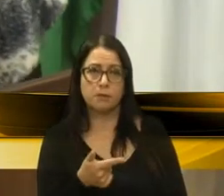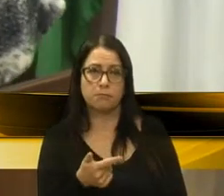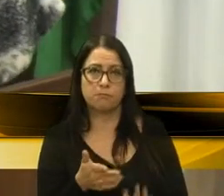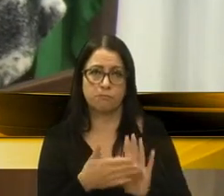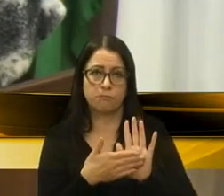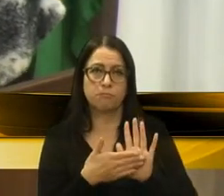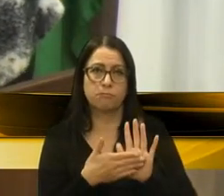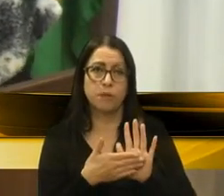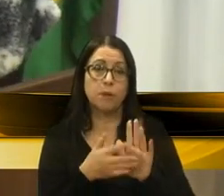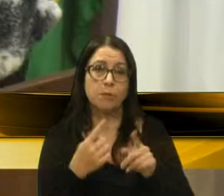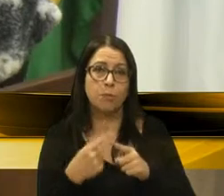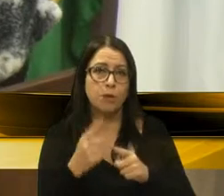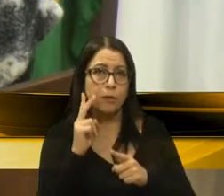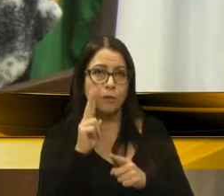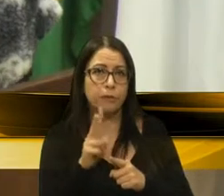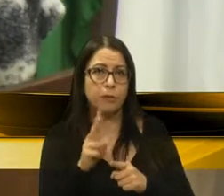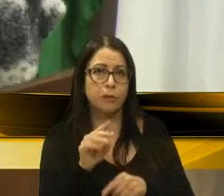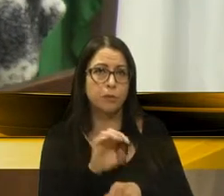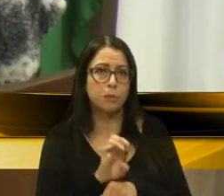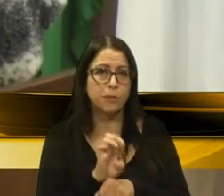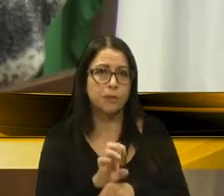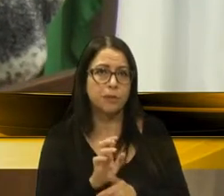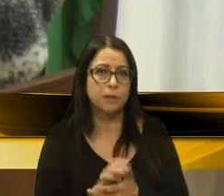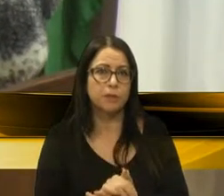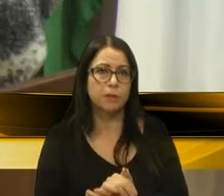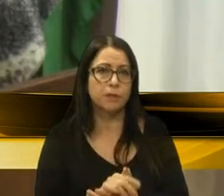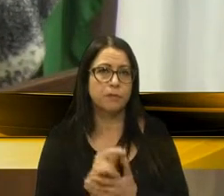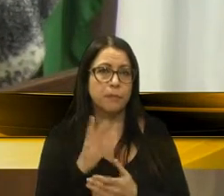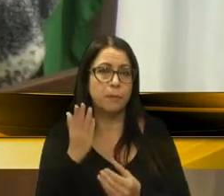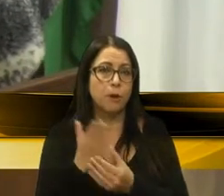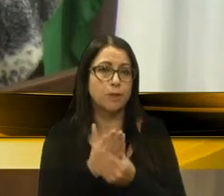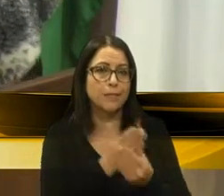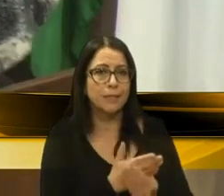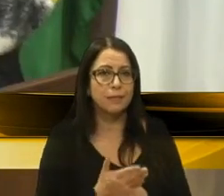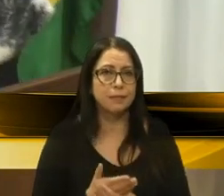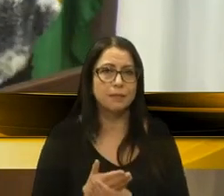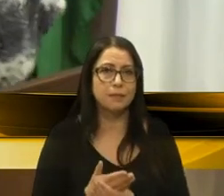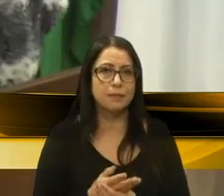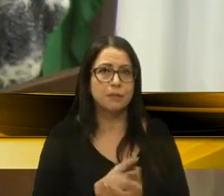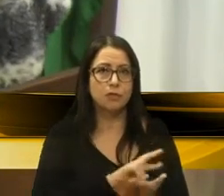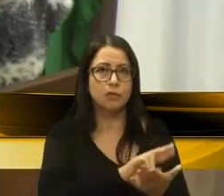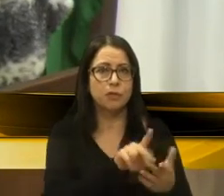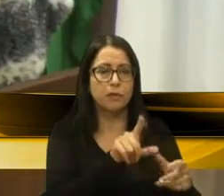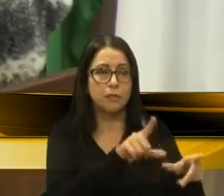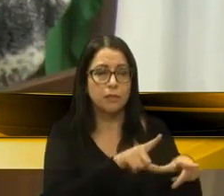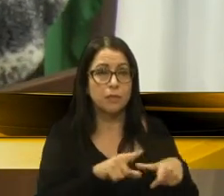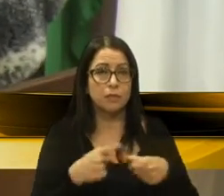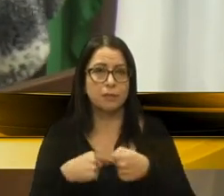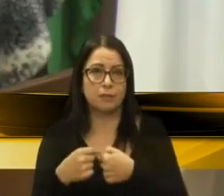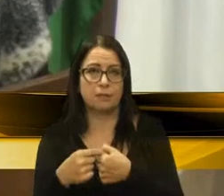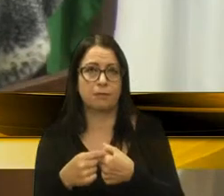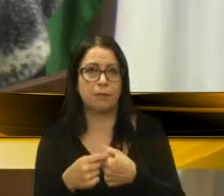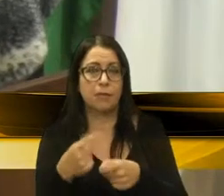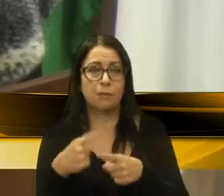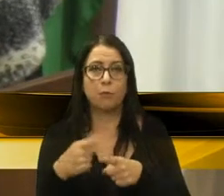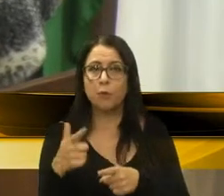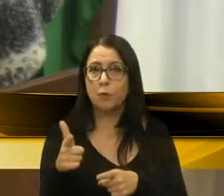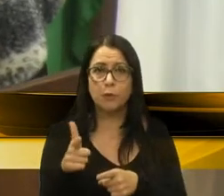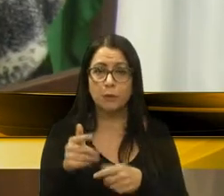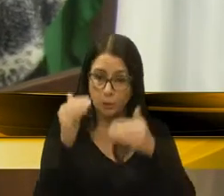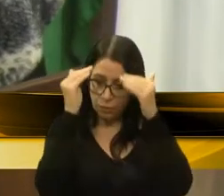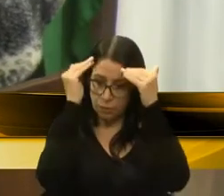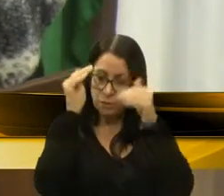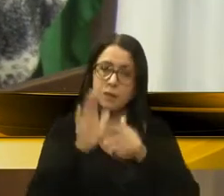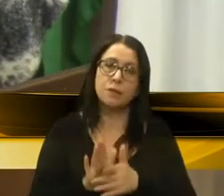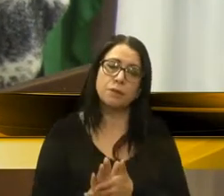porque eles enfrentam, diz que hoje o Estado enfrenta processos em várias cidades, porque não estão